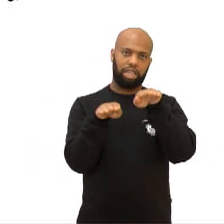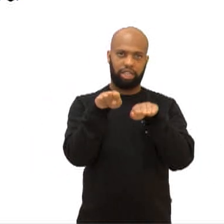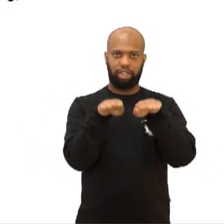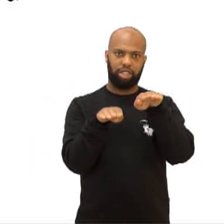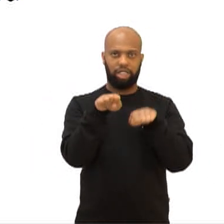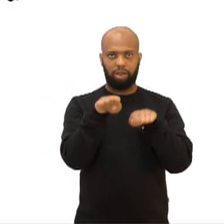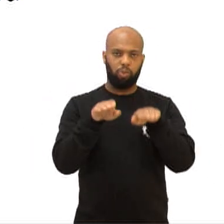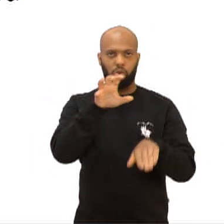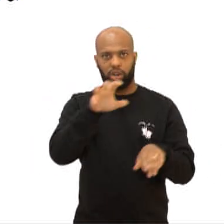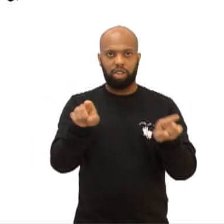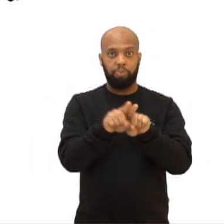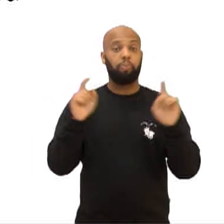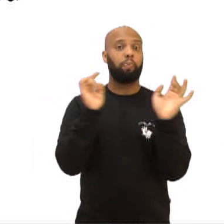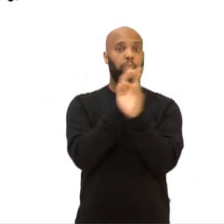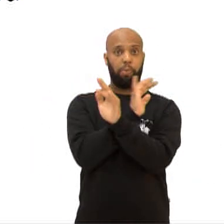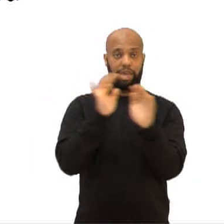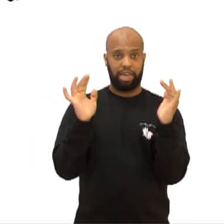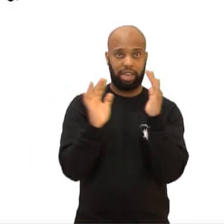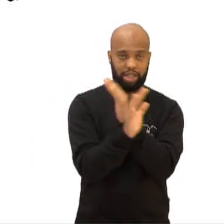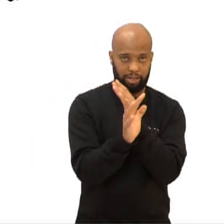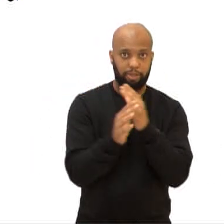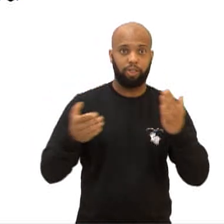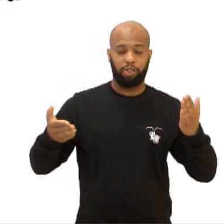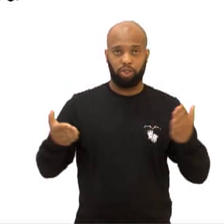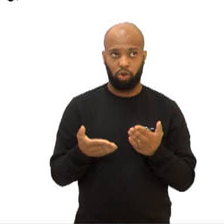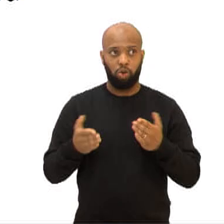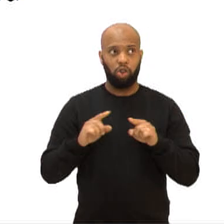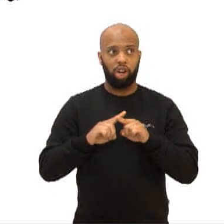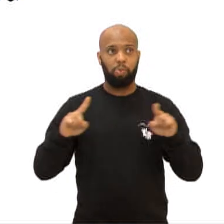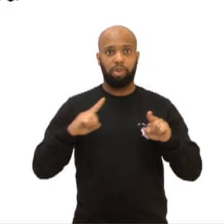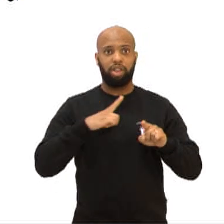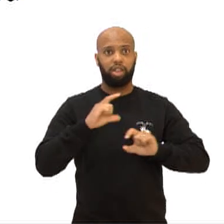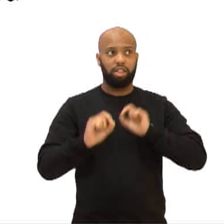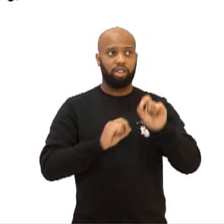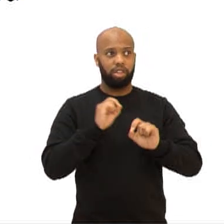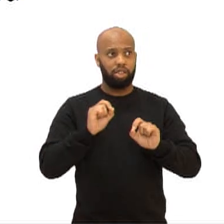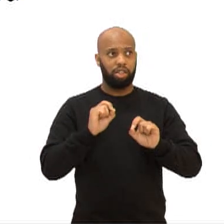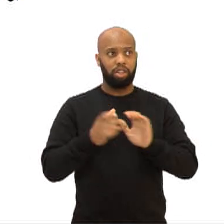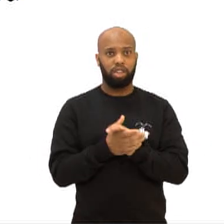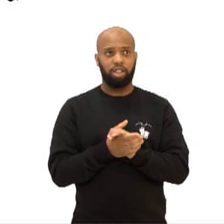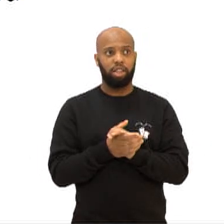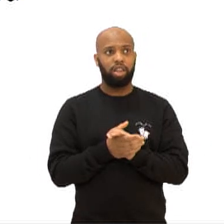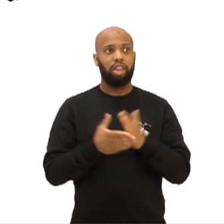dessa urbanização mais recente. Já na América Latina...